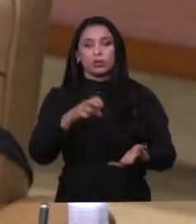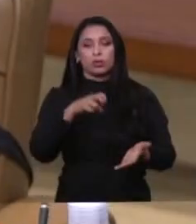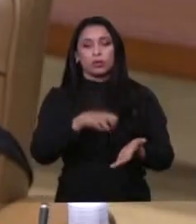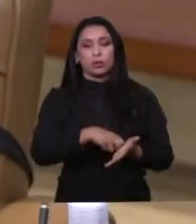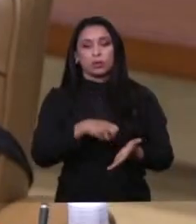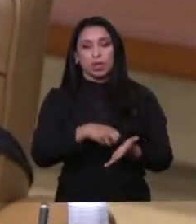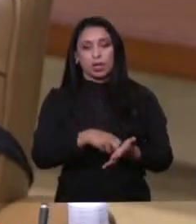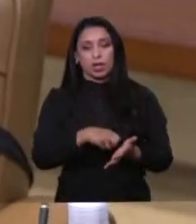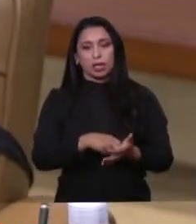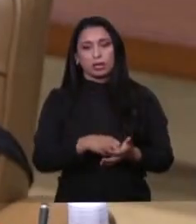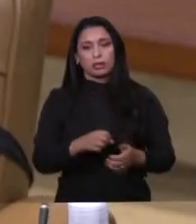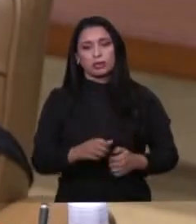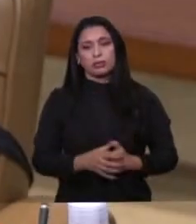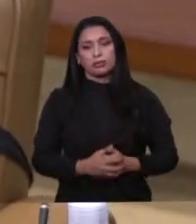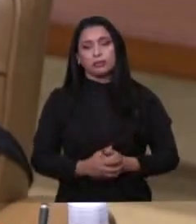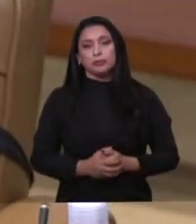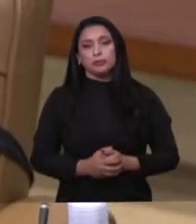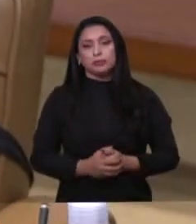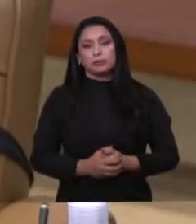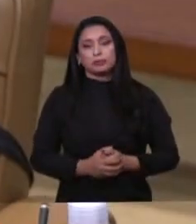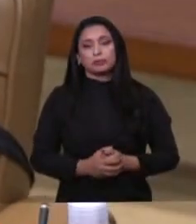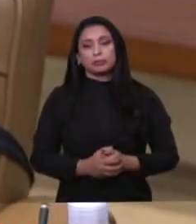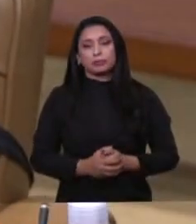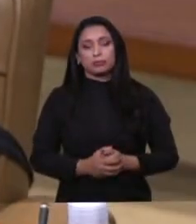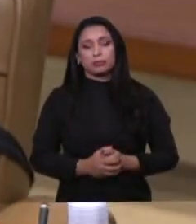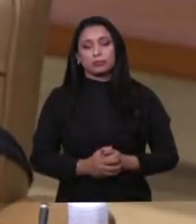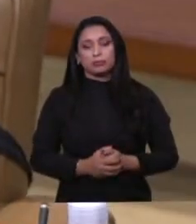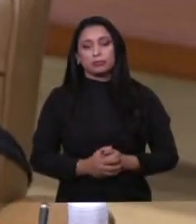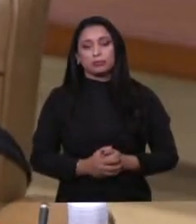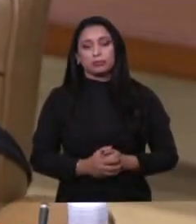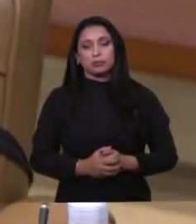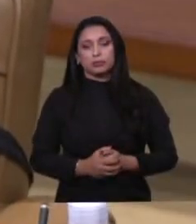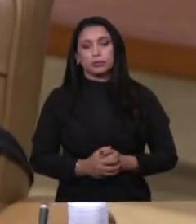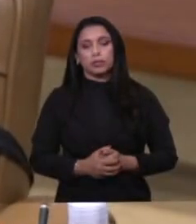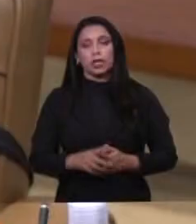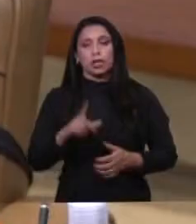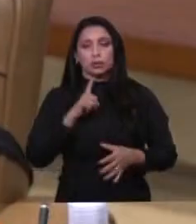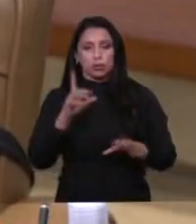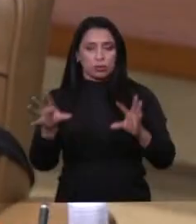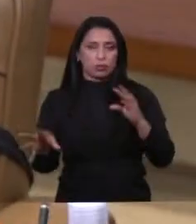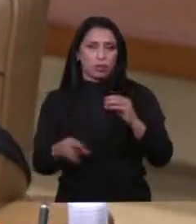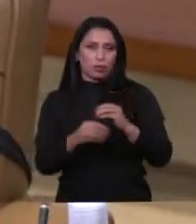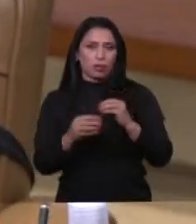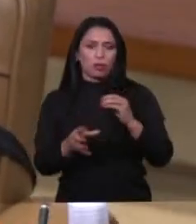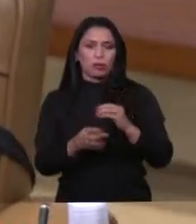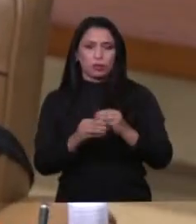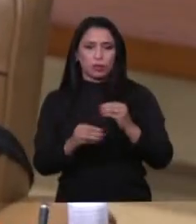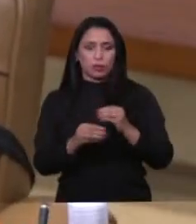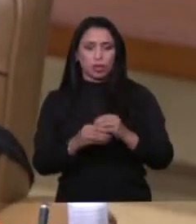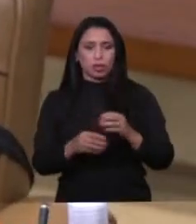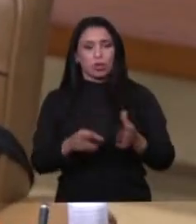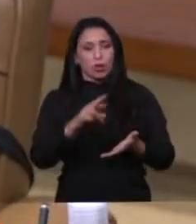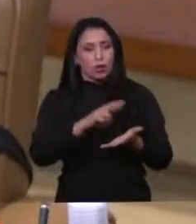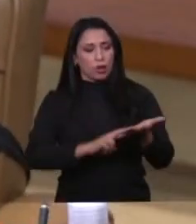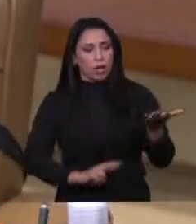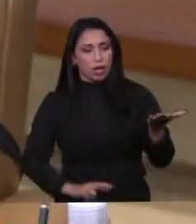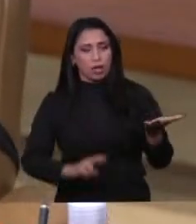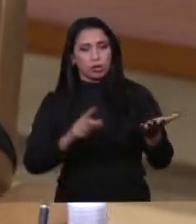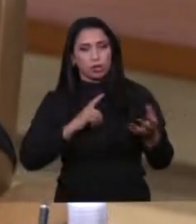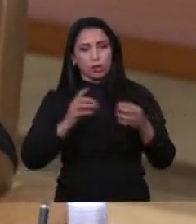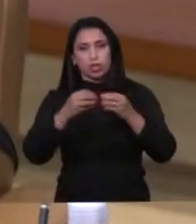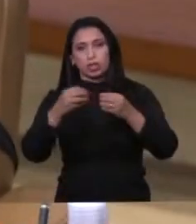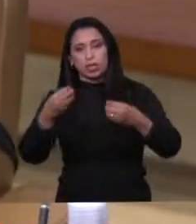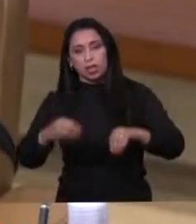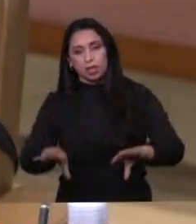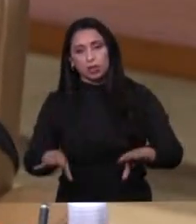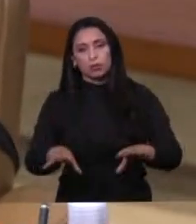adiro às condenações e de efeitos secundários que foram trazidas pelo eminente relator quanto a danos